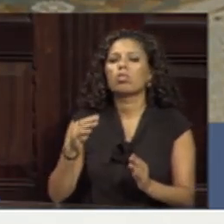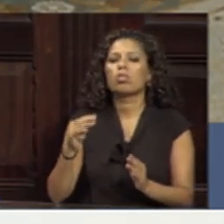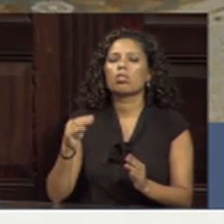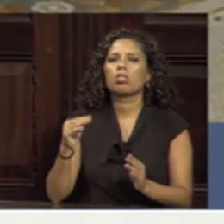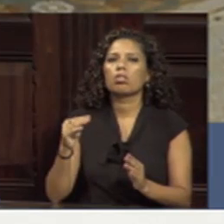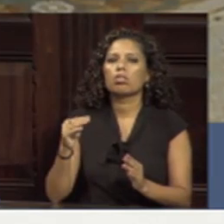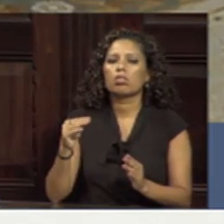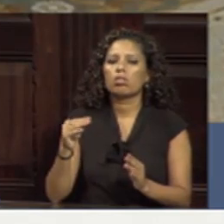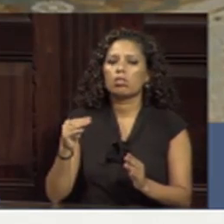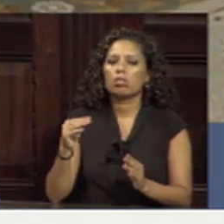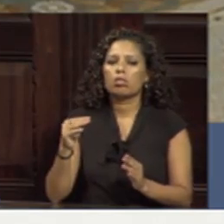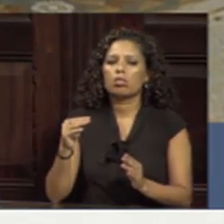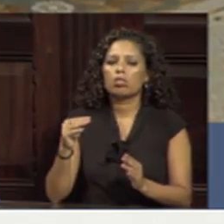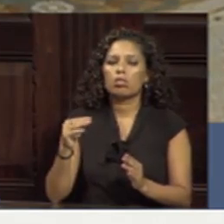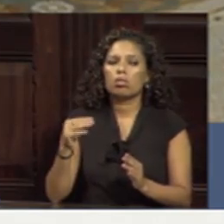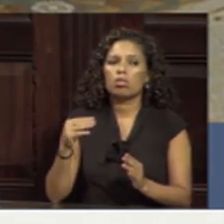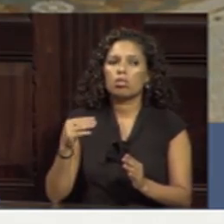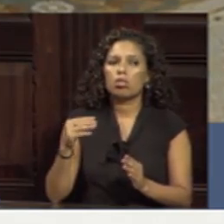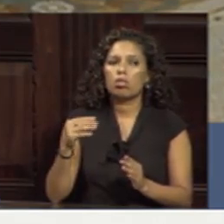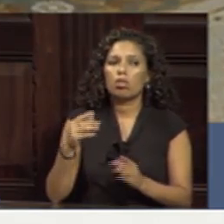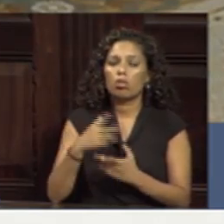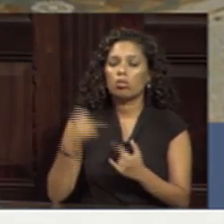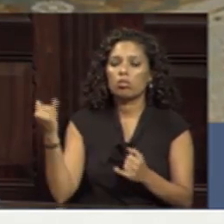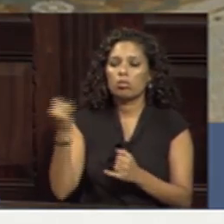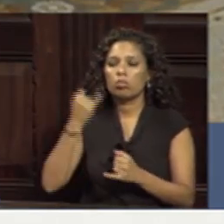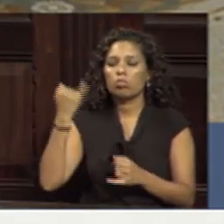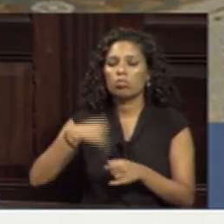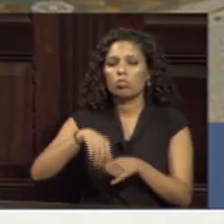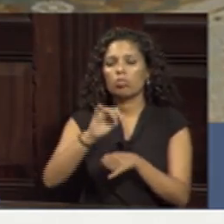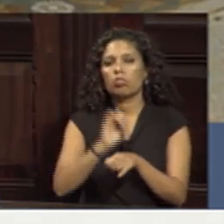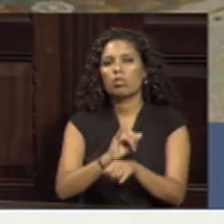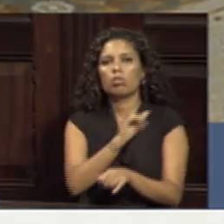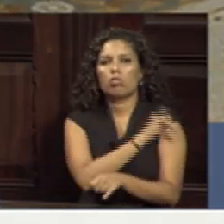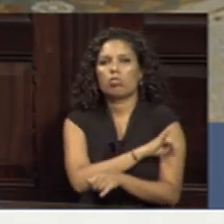para o nosso Estado e para o município,